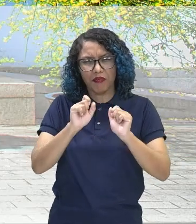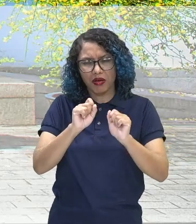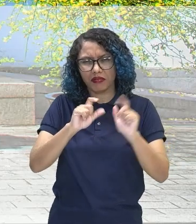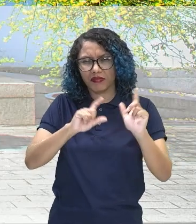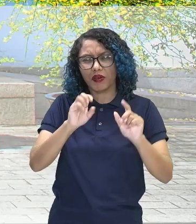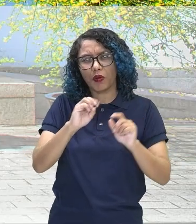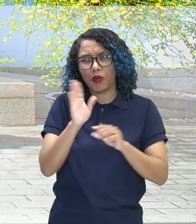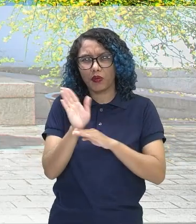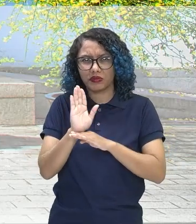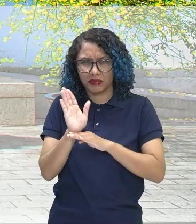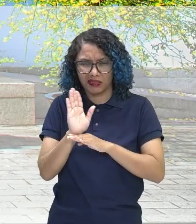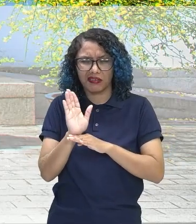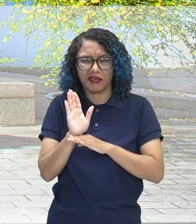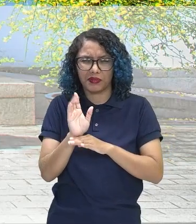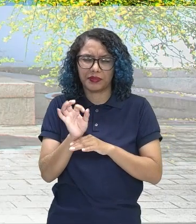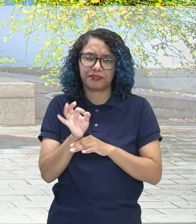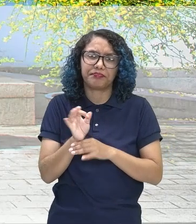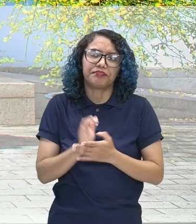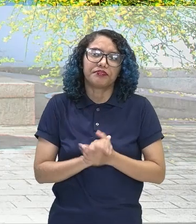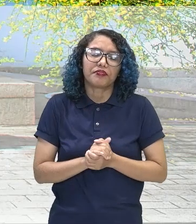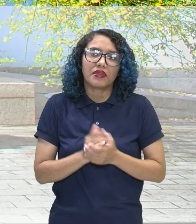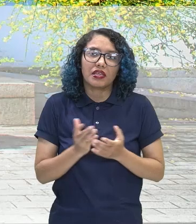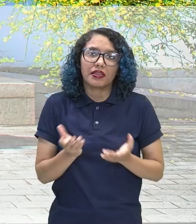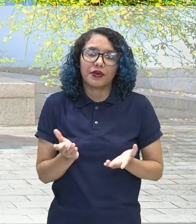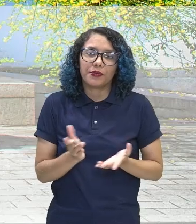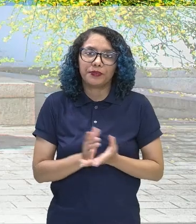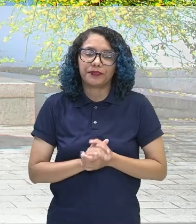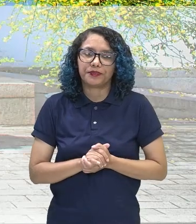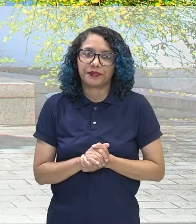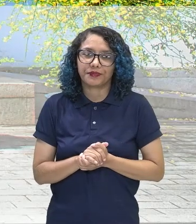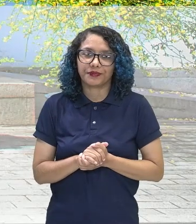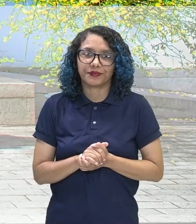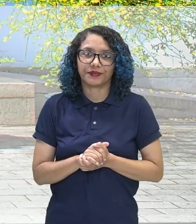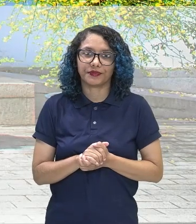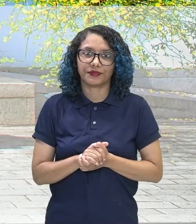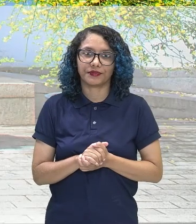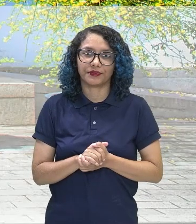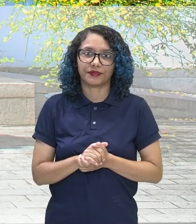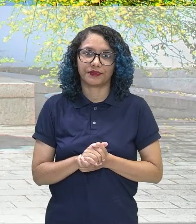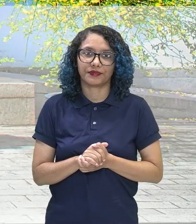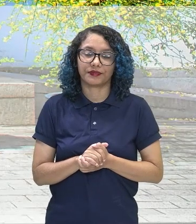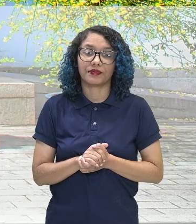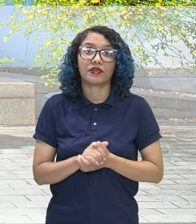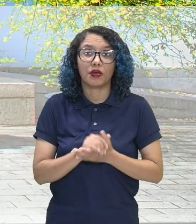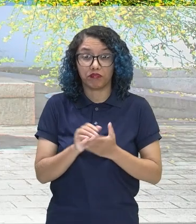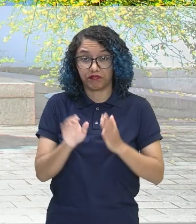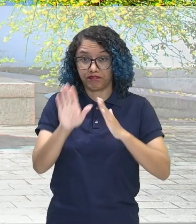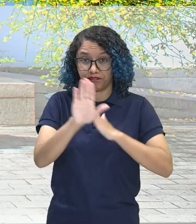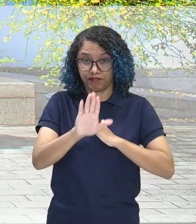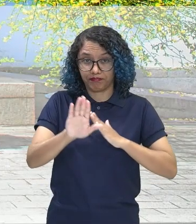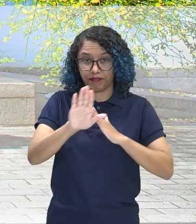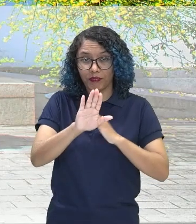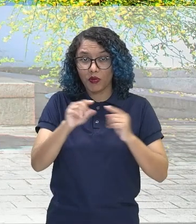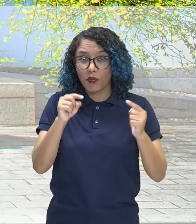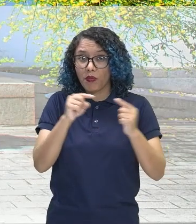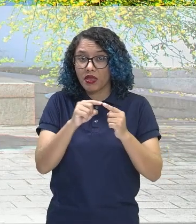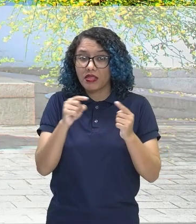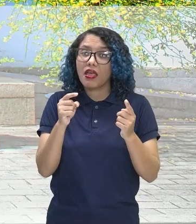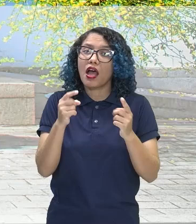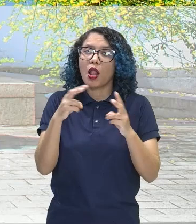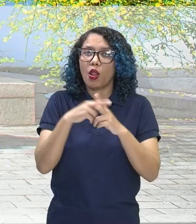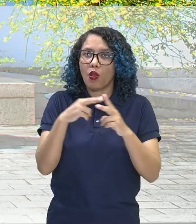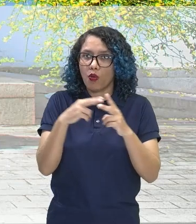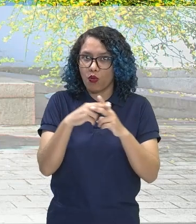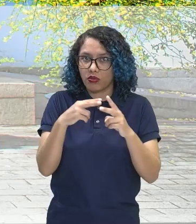cinema ou até mesmo em casa. Bom, então como vocês já sabem, o Kung Fu é uma arte marcial. Vamos